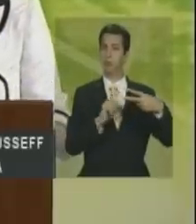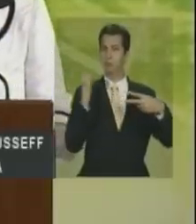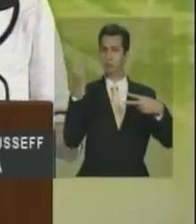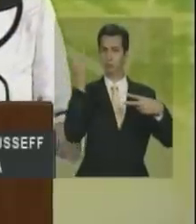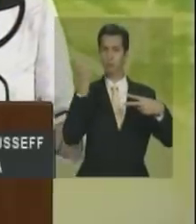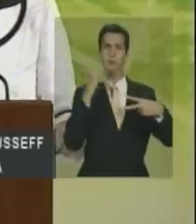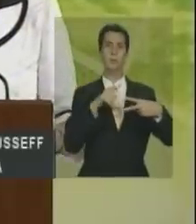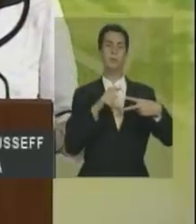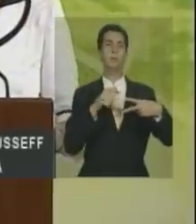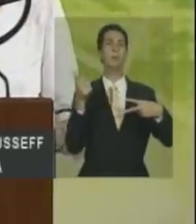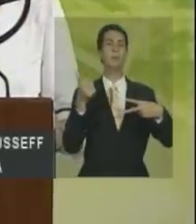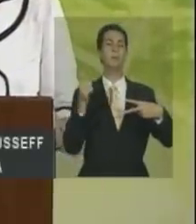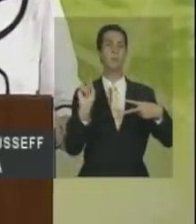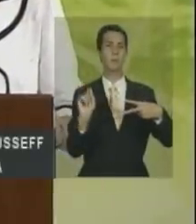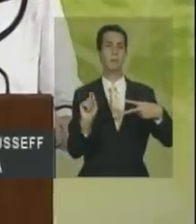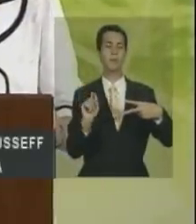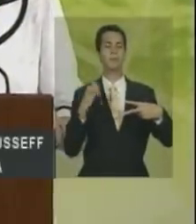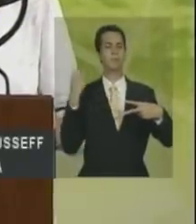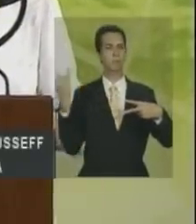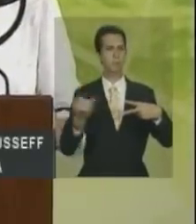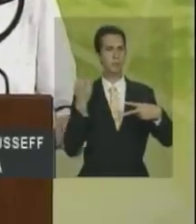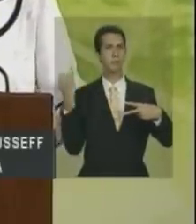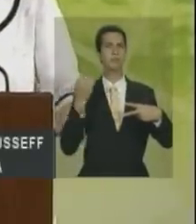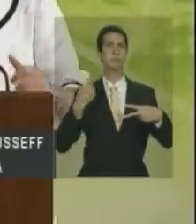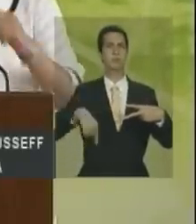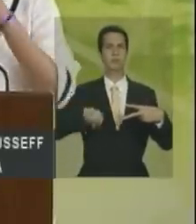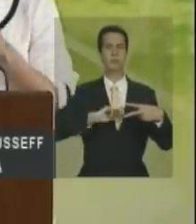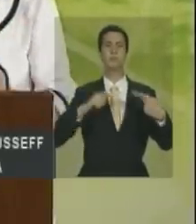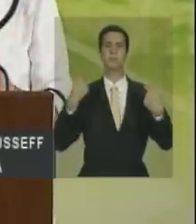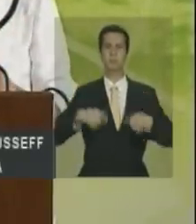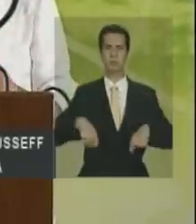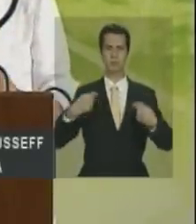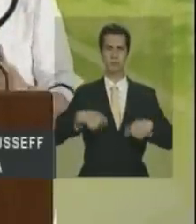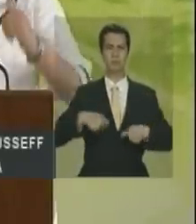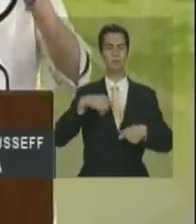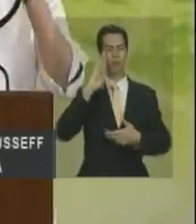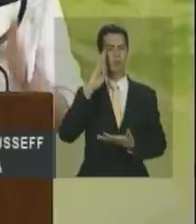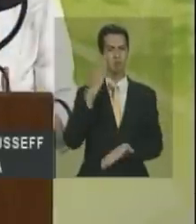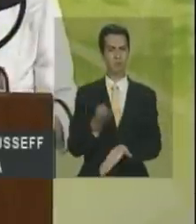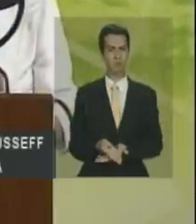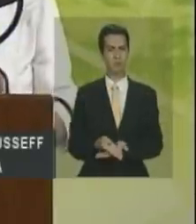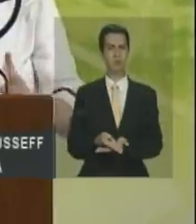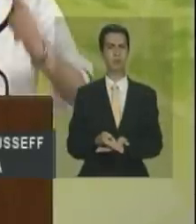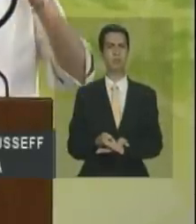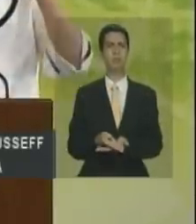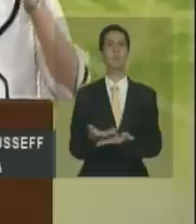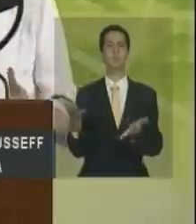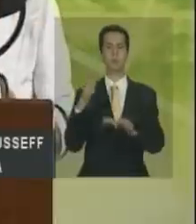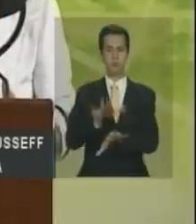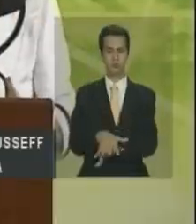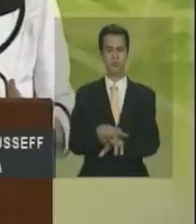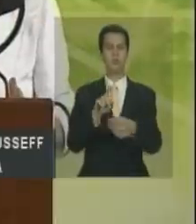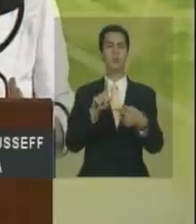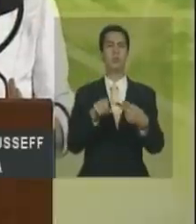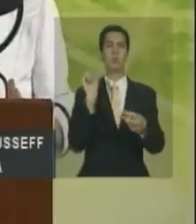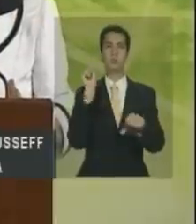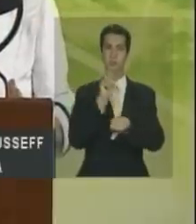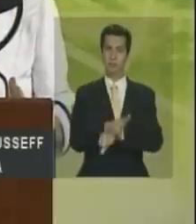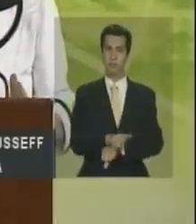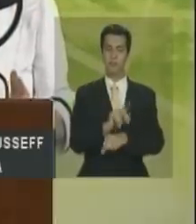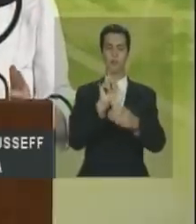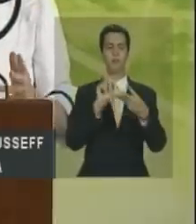importância de se apostar na inclusão social, no emprego, na aceleração